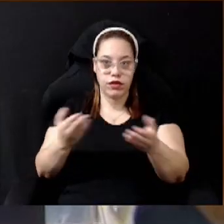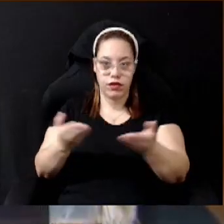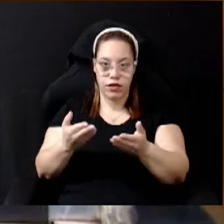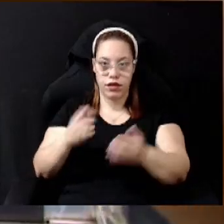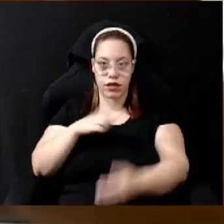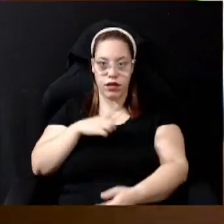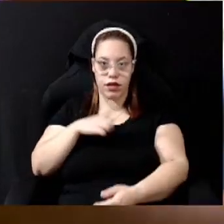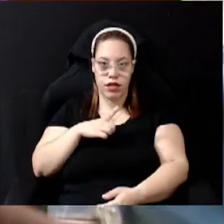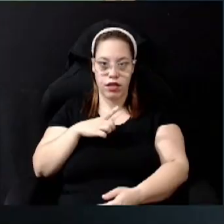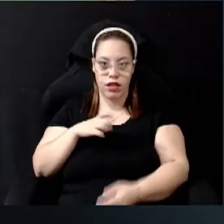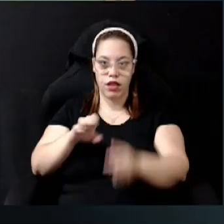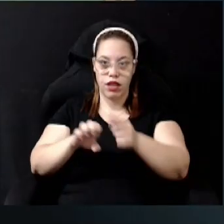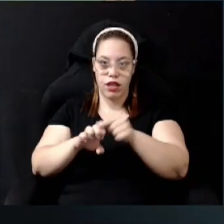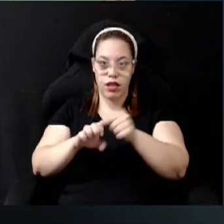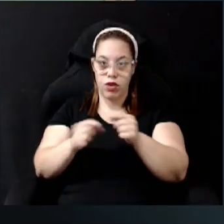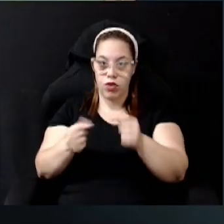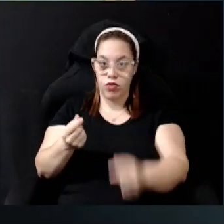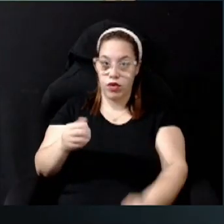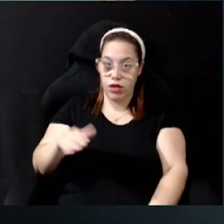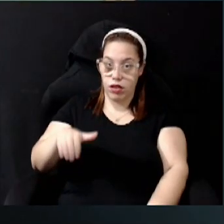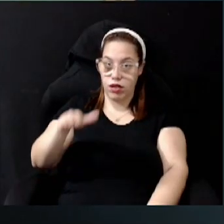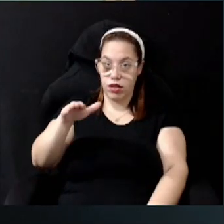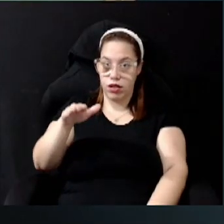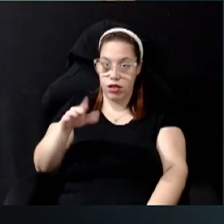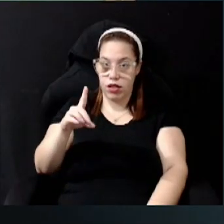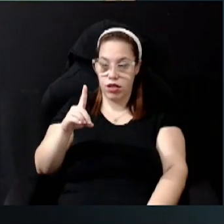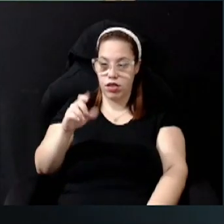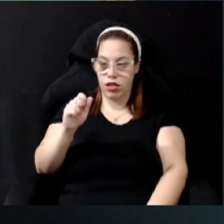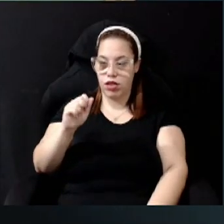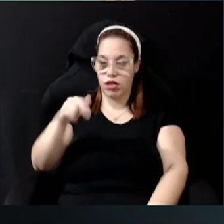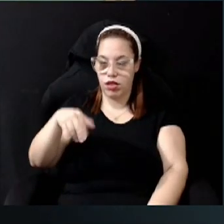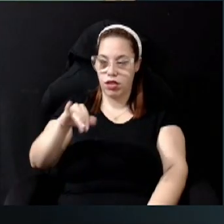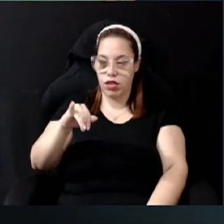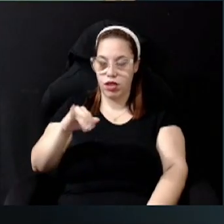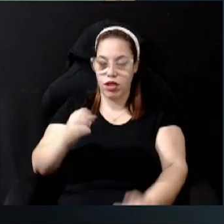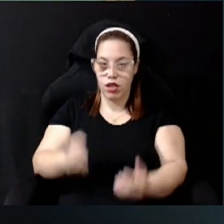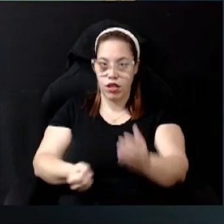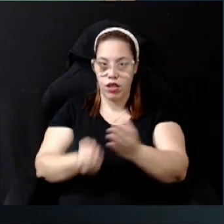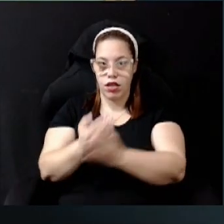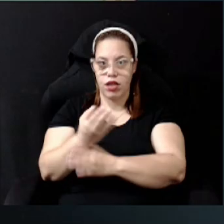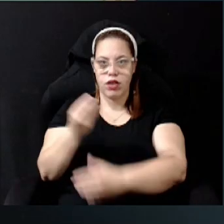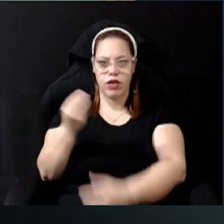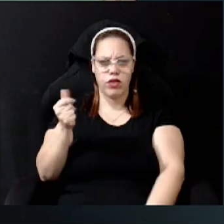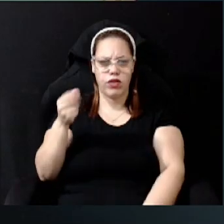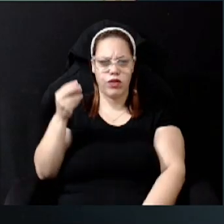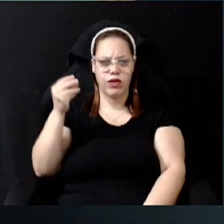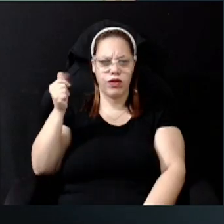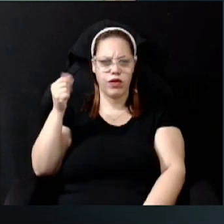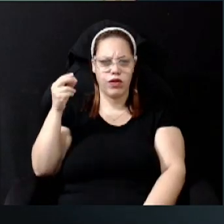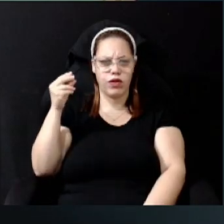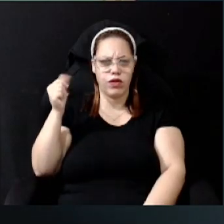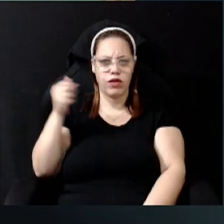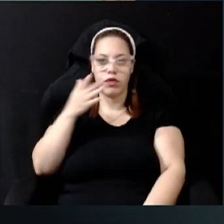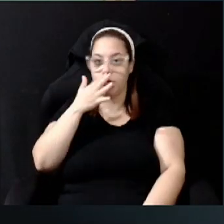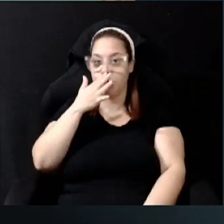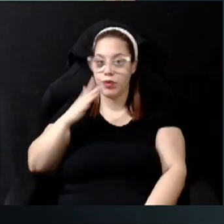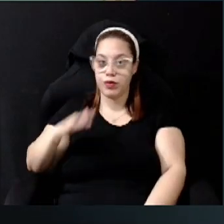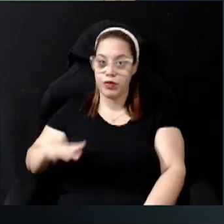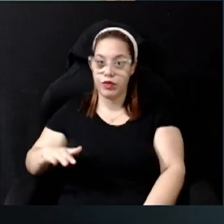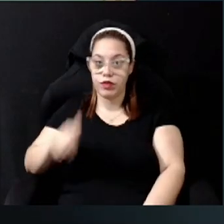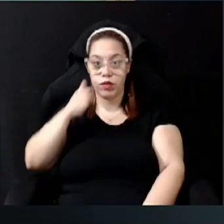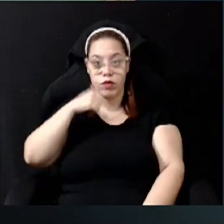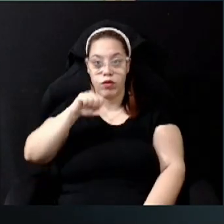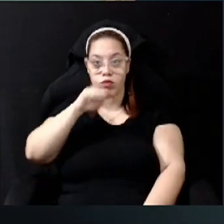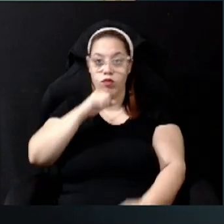uma renda extra. A Dani surgiu há muito tempo, né? Acho que desde criança minha mãe foi uma pessoa que sempre me colocou para